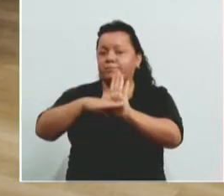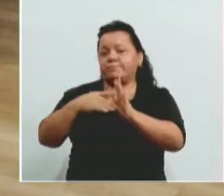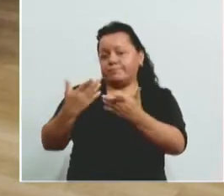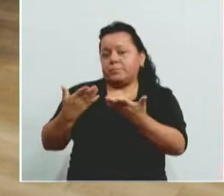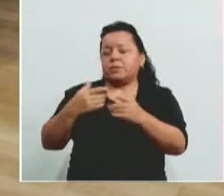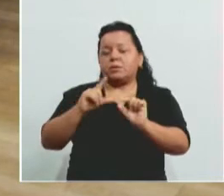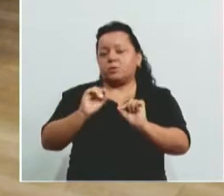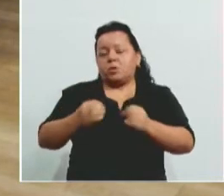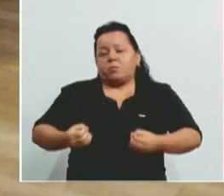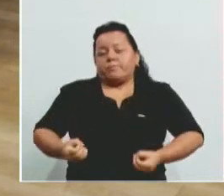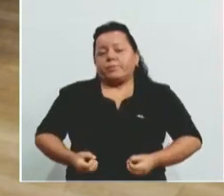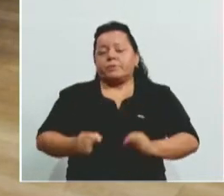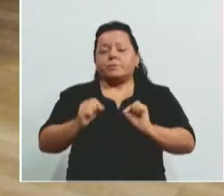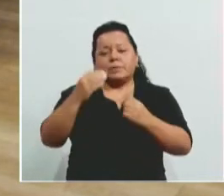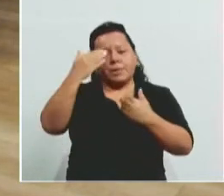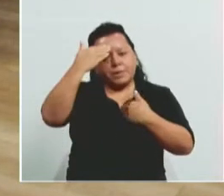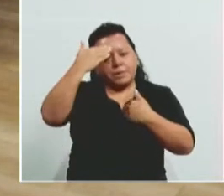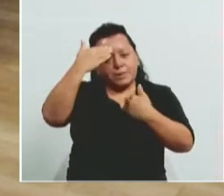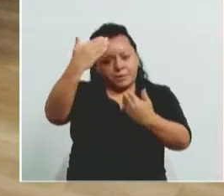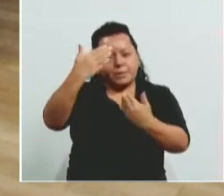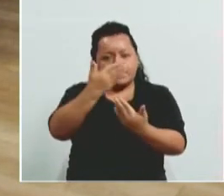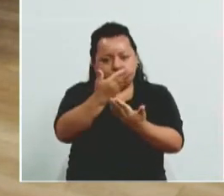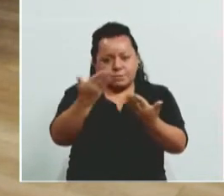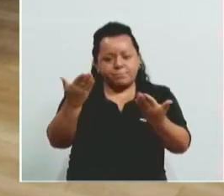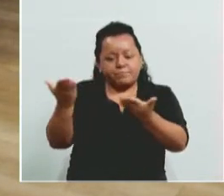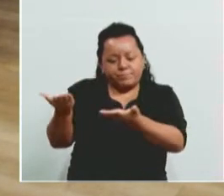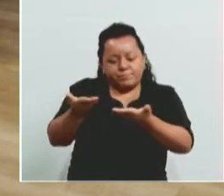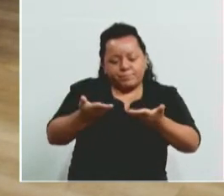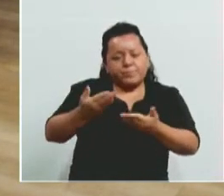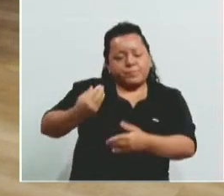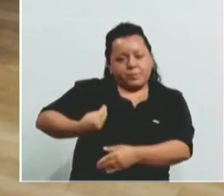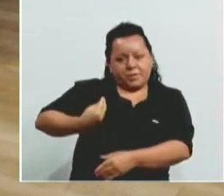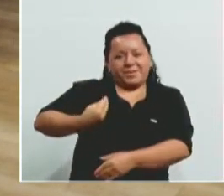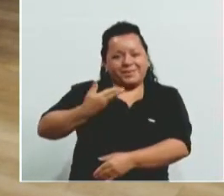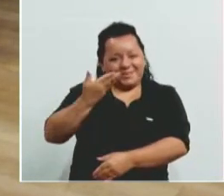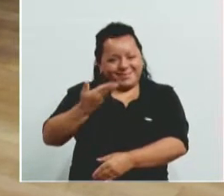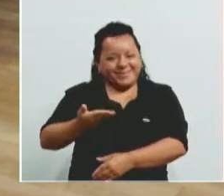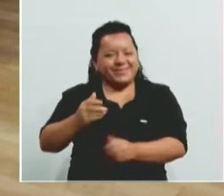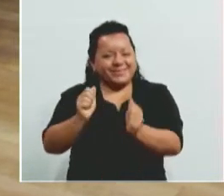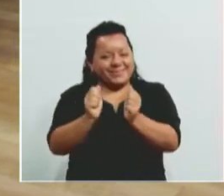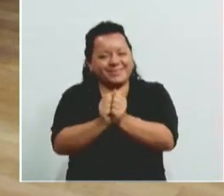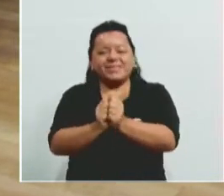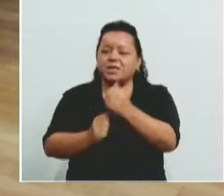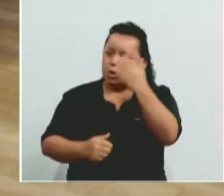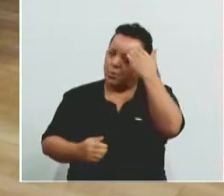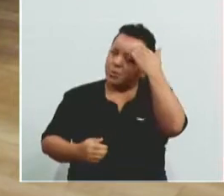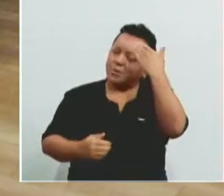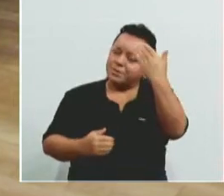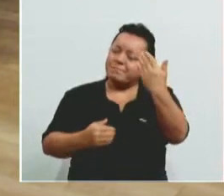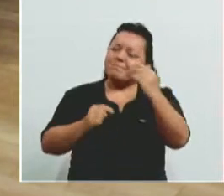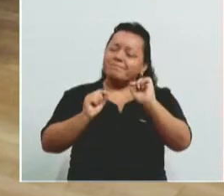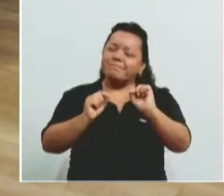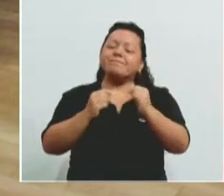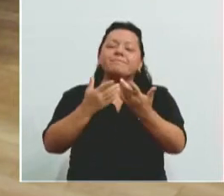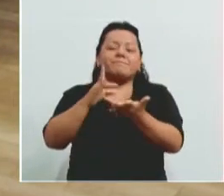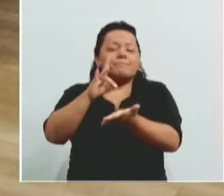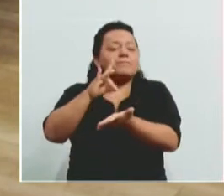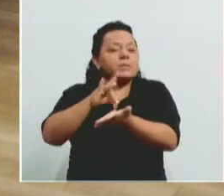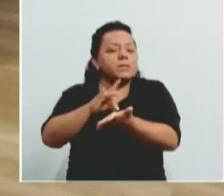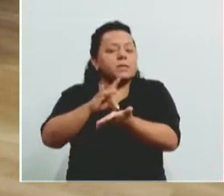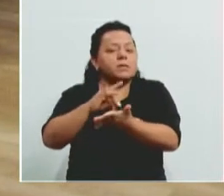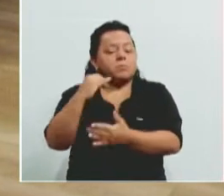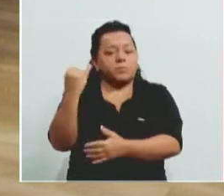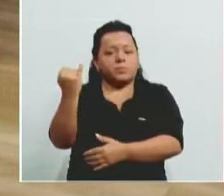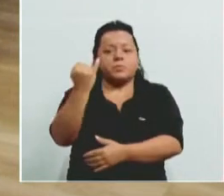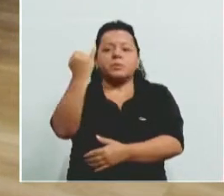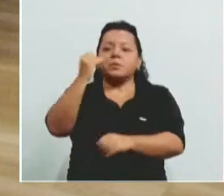dar mais uma vez que agradecer a sua participação com a gente, viu, doutora? Obrigada. O tema realmente é de extrema relevância, muito interessante a gente poder levar